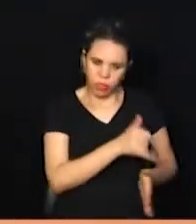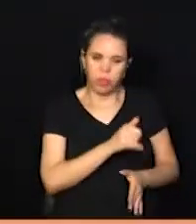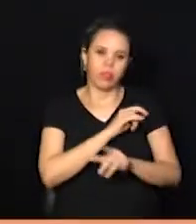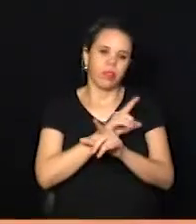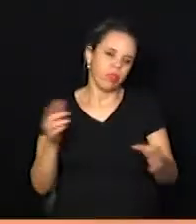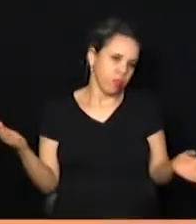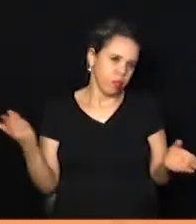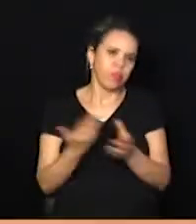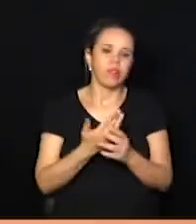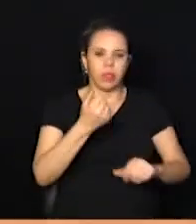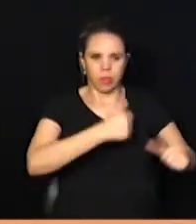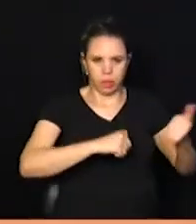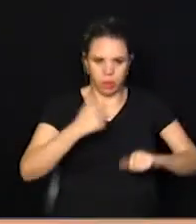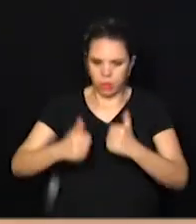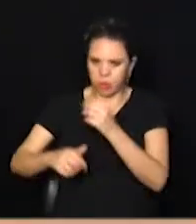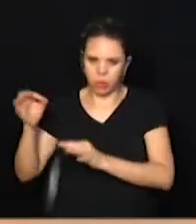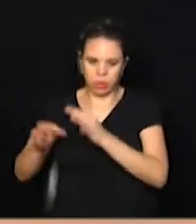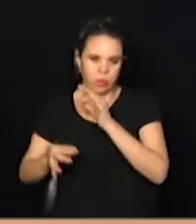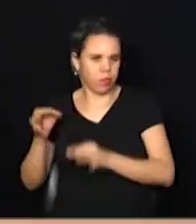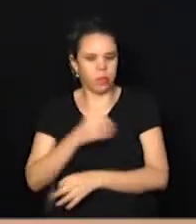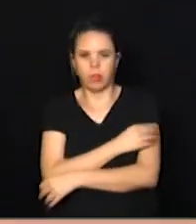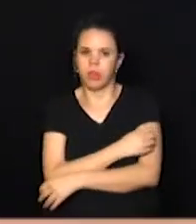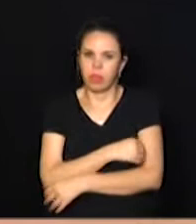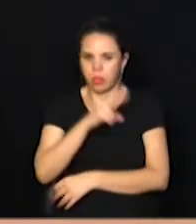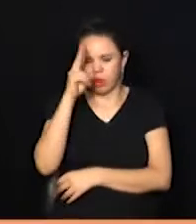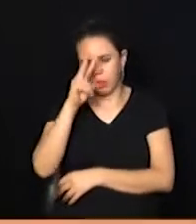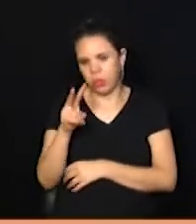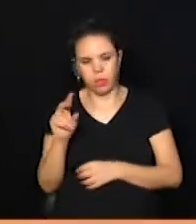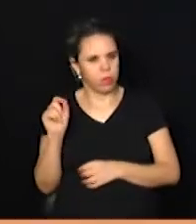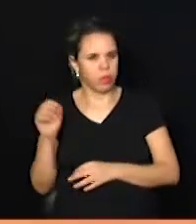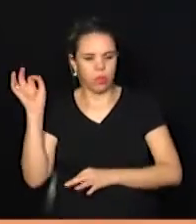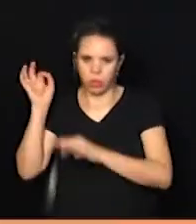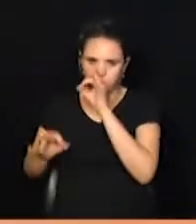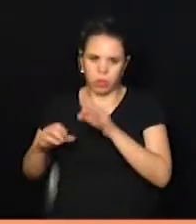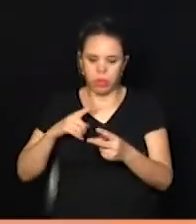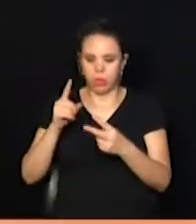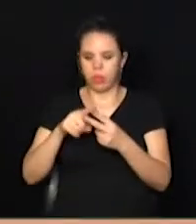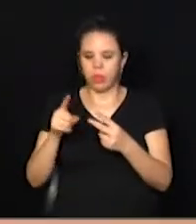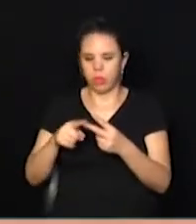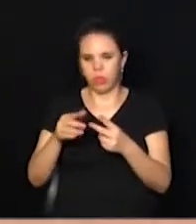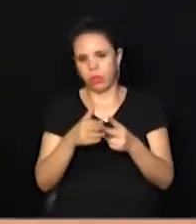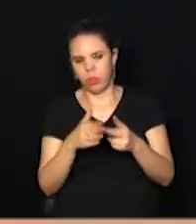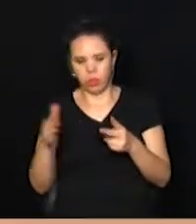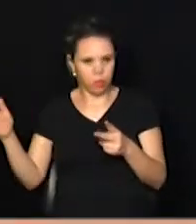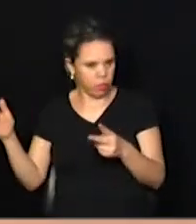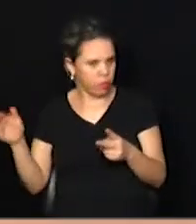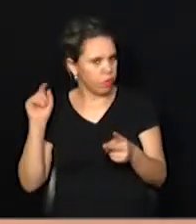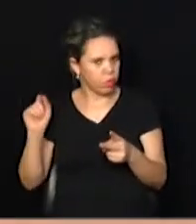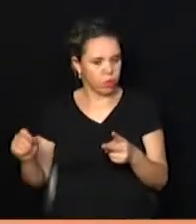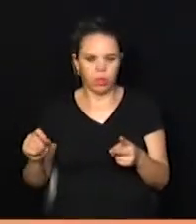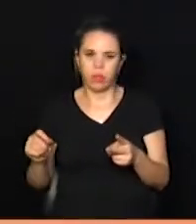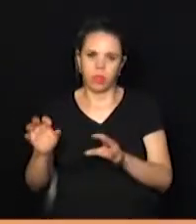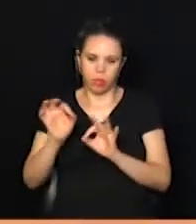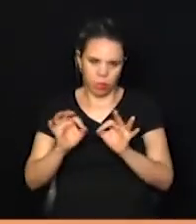processo tramitou na vara do júri, e aqui vale ressaltar que o júri ele tem 2 fases. Ele tem uma fase